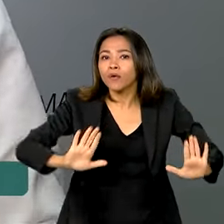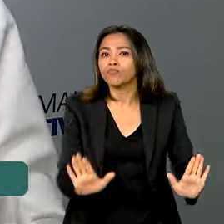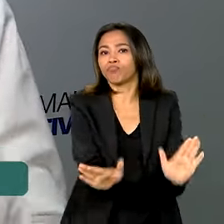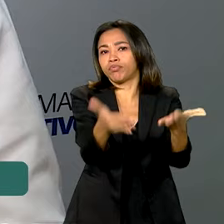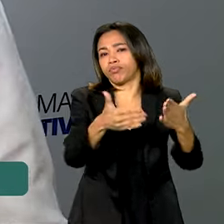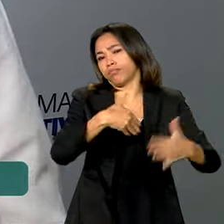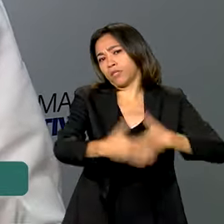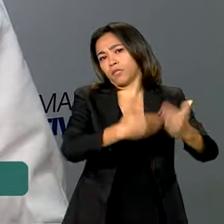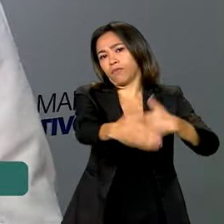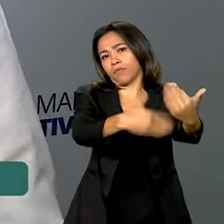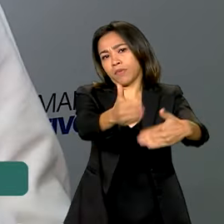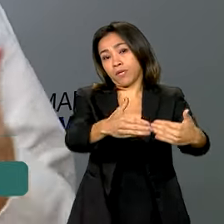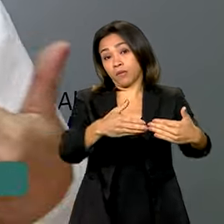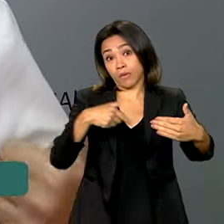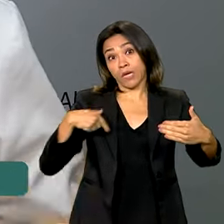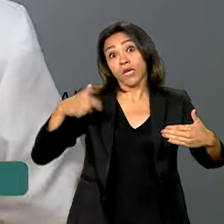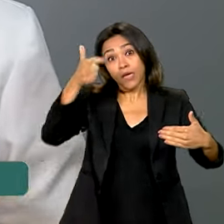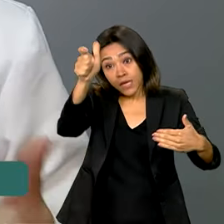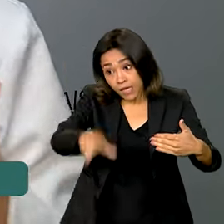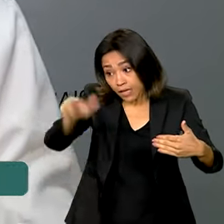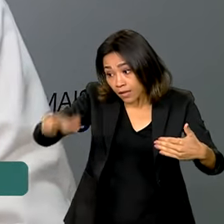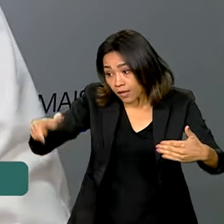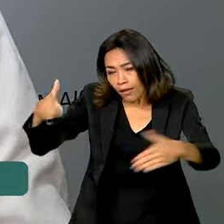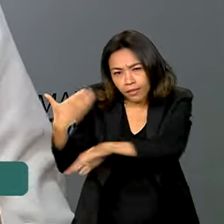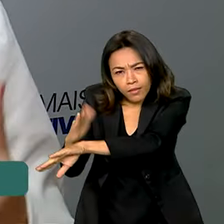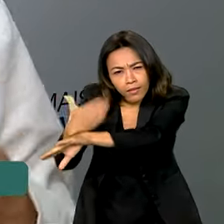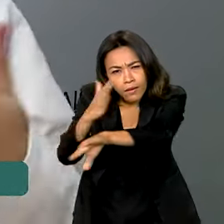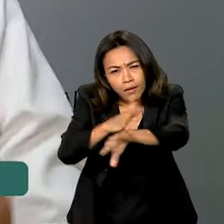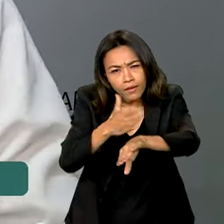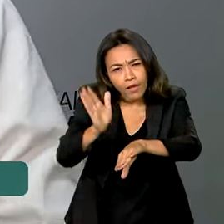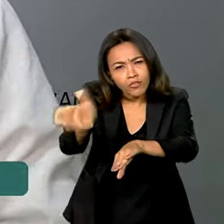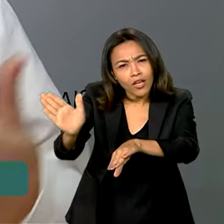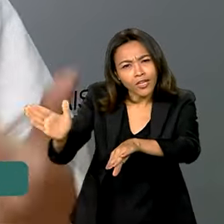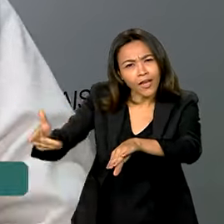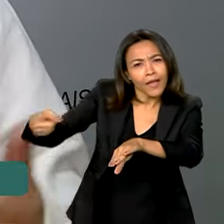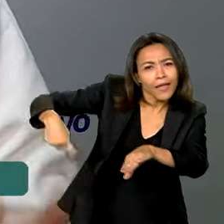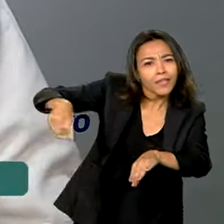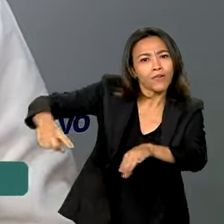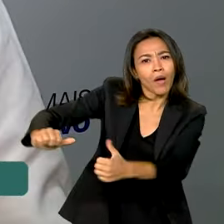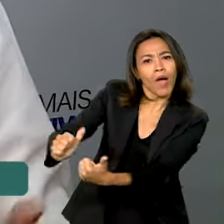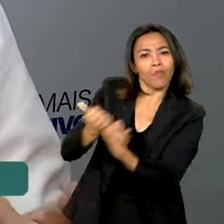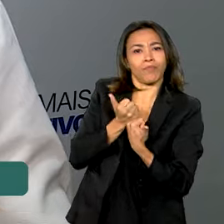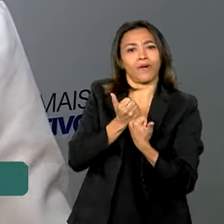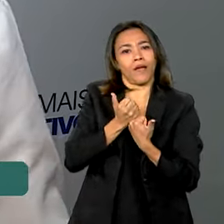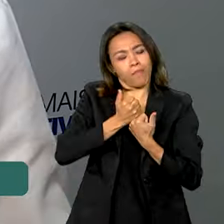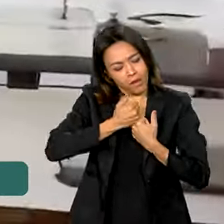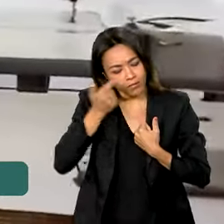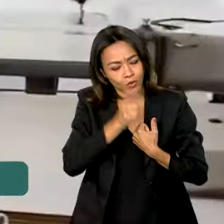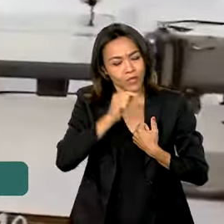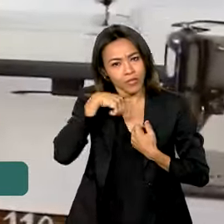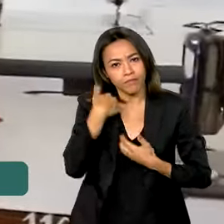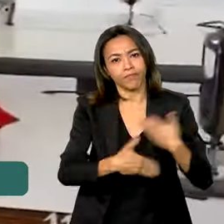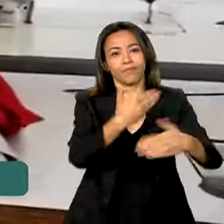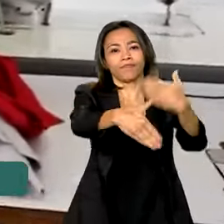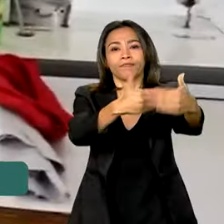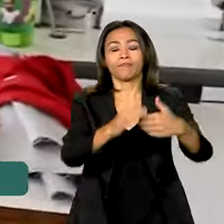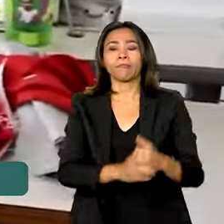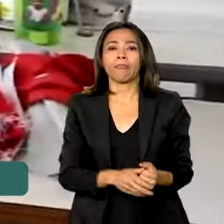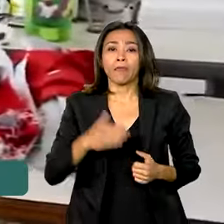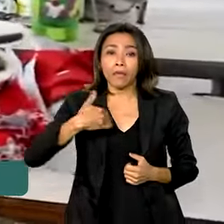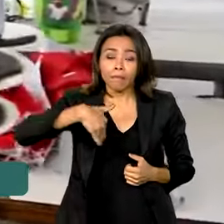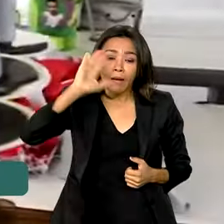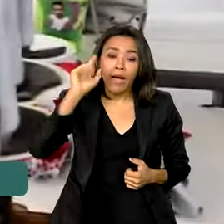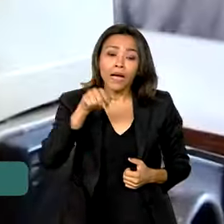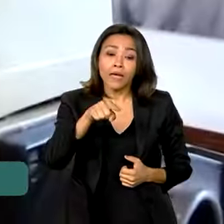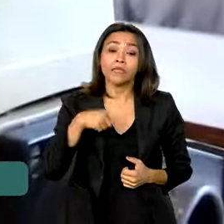produtividade. E depois, os seus colaboradores já treinados, já mapeados, eles serão braços para que isso realmente seja possível. E mais